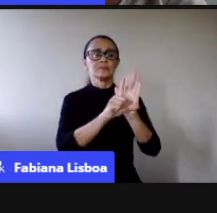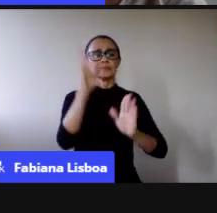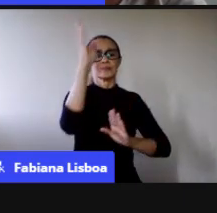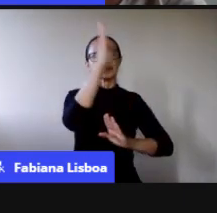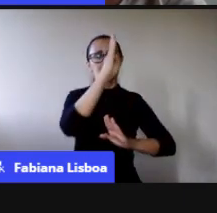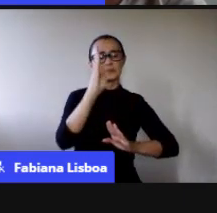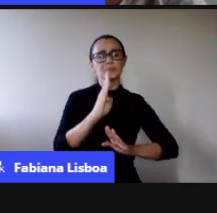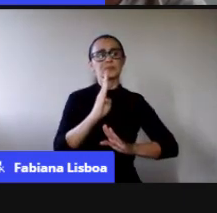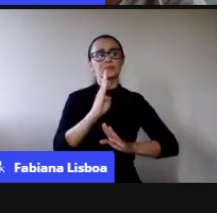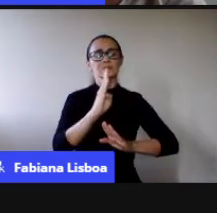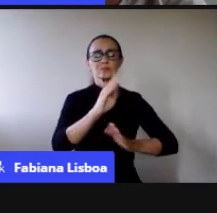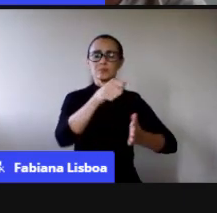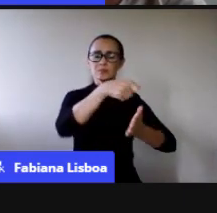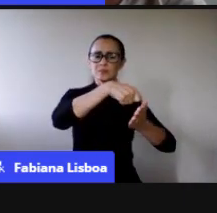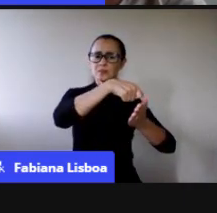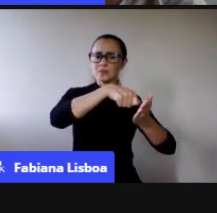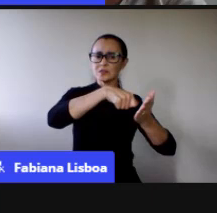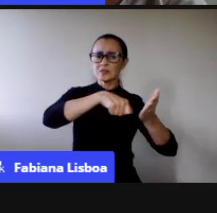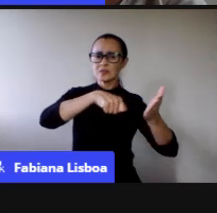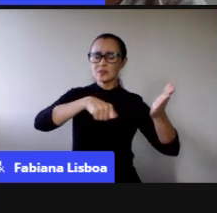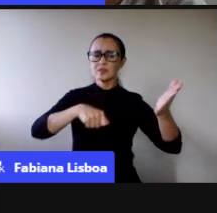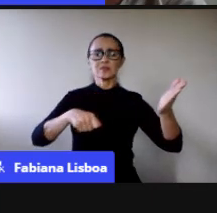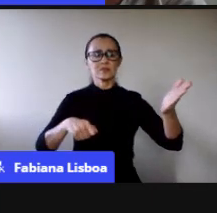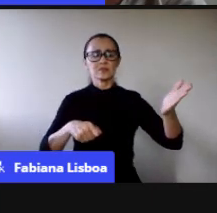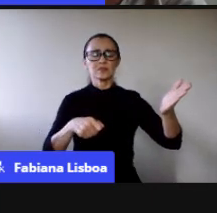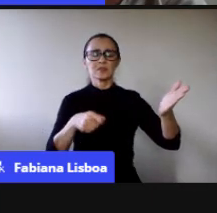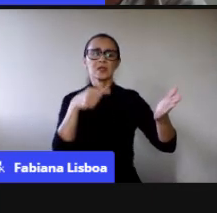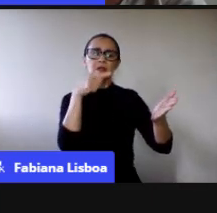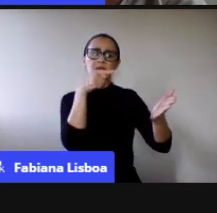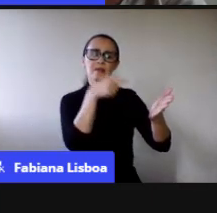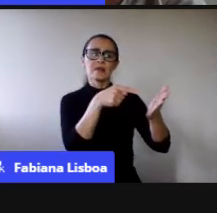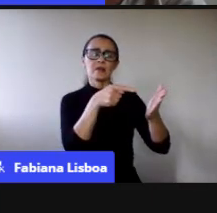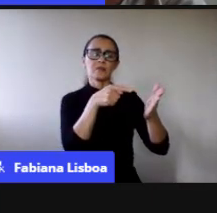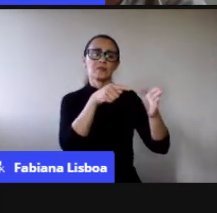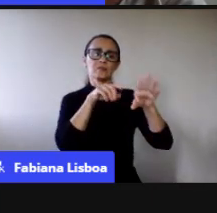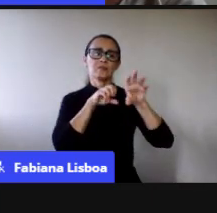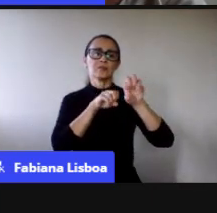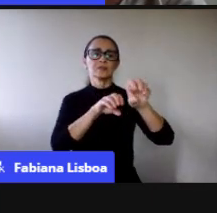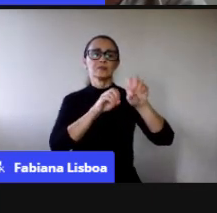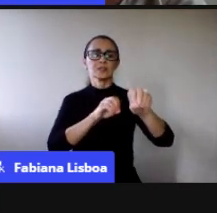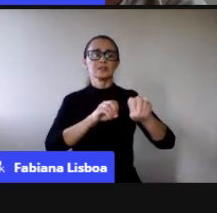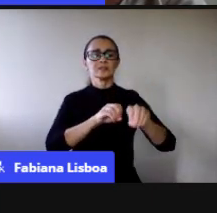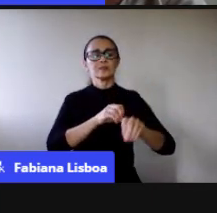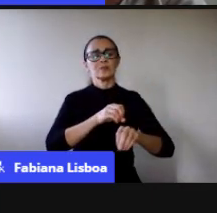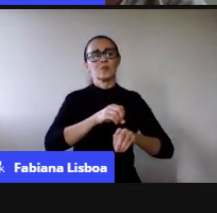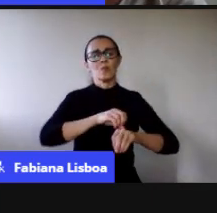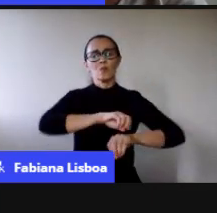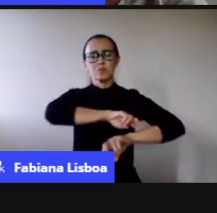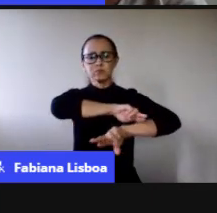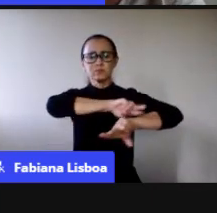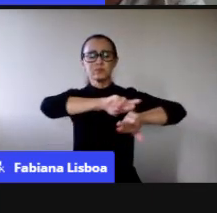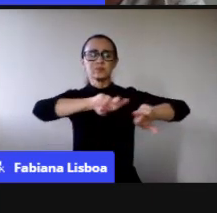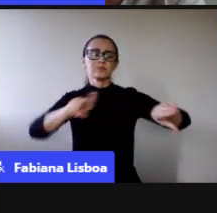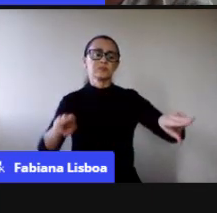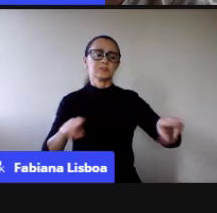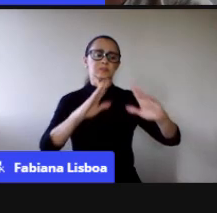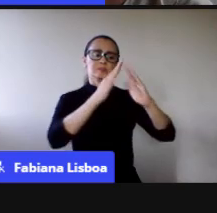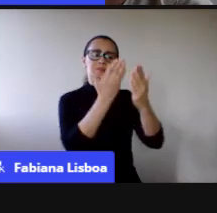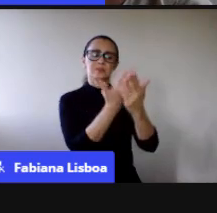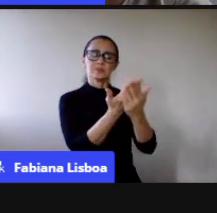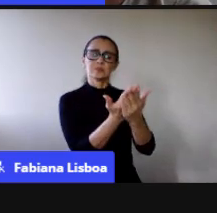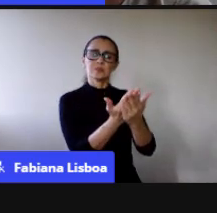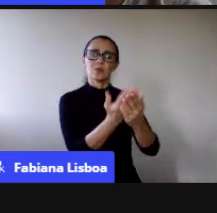eles escritos dentro de uma concepção que tem como pretensão uma educação plural para as escolas urbanas, há